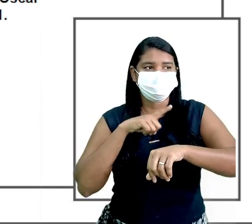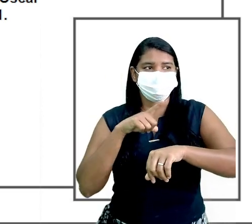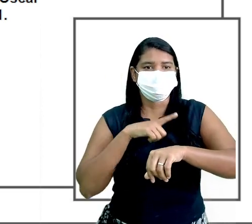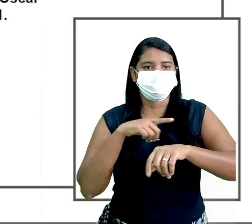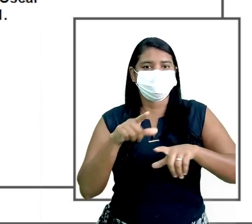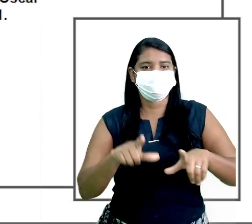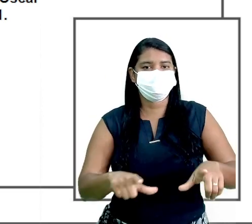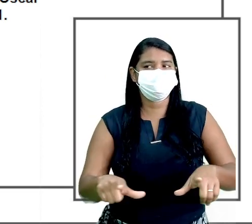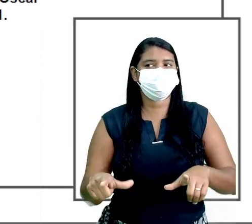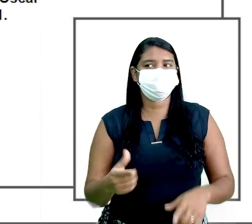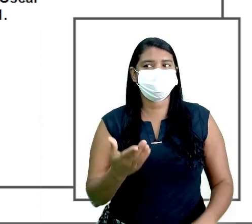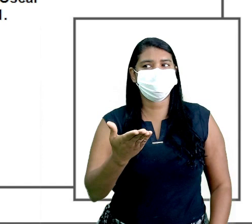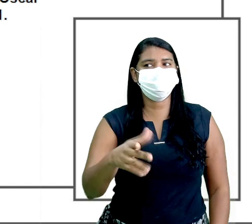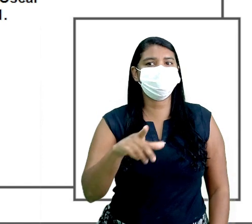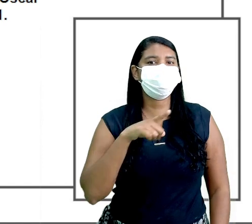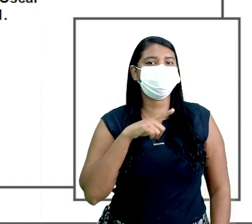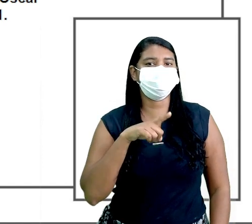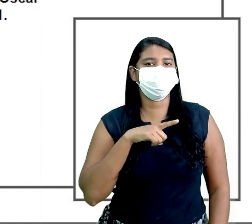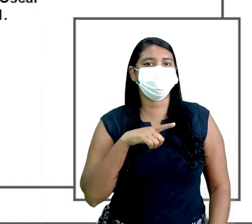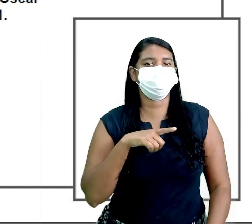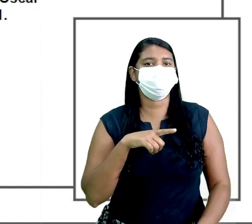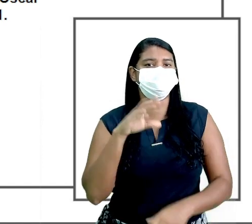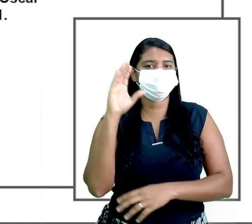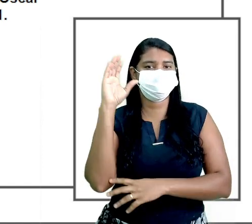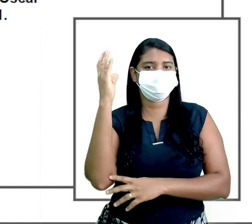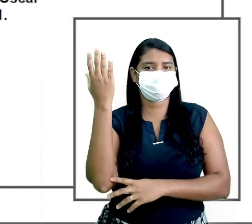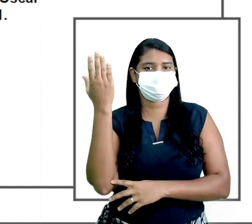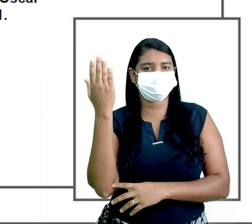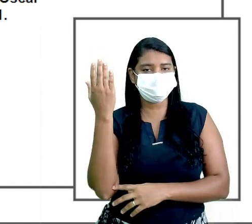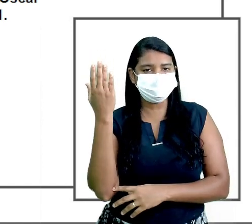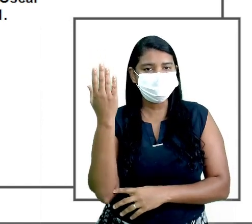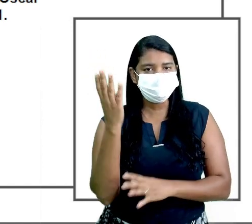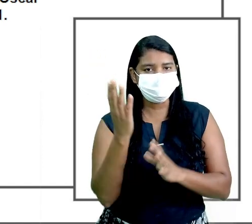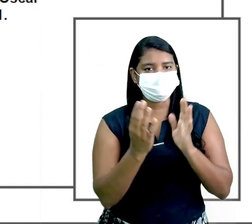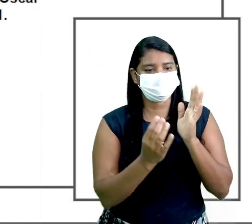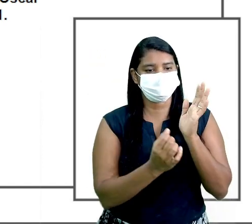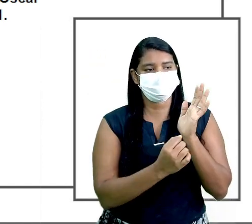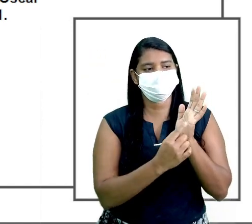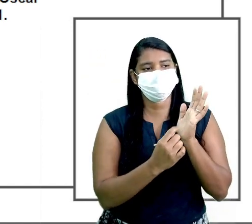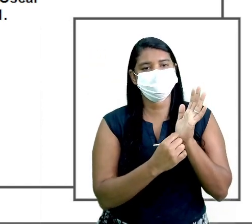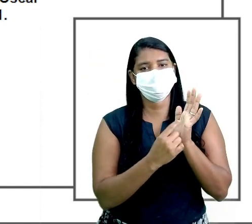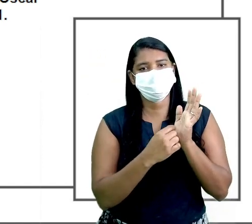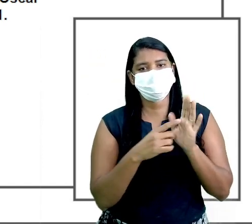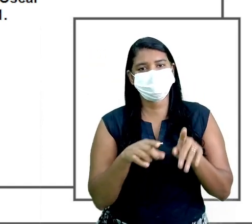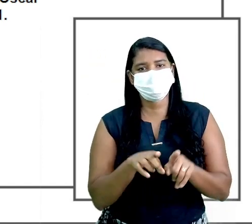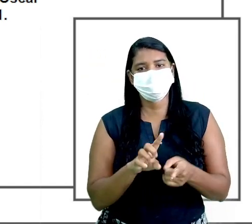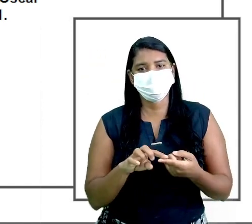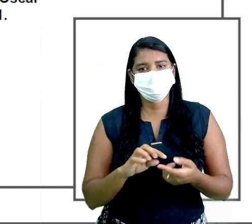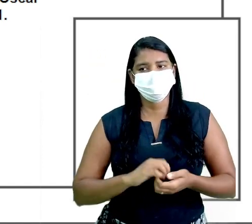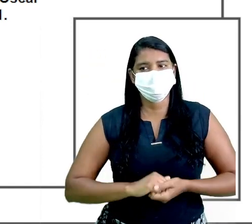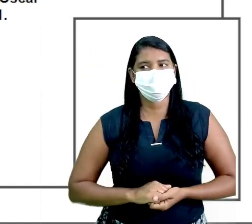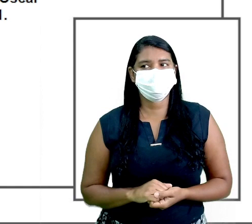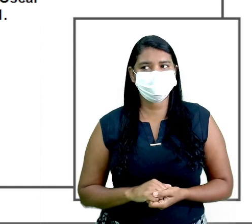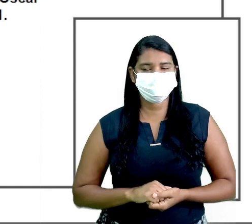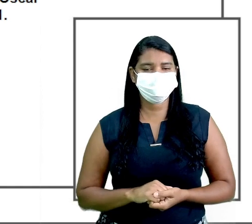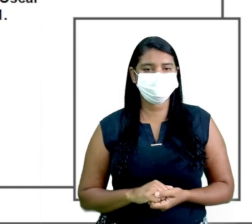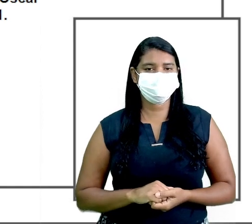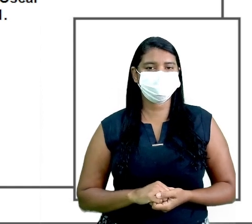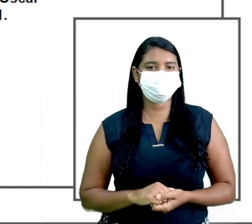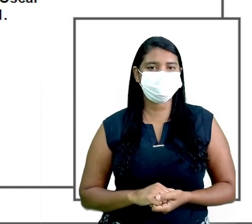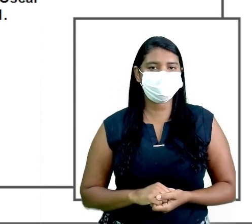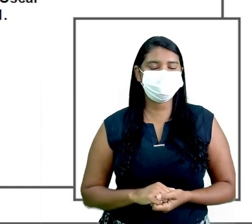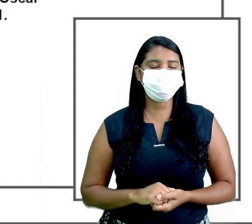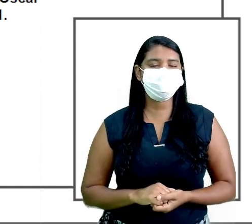espaço. Né? E você tem o uso do concreto, o uso da madeira, o uso do vidro, né? De forma em que há ambientes